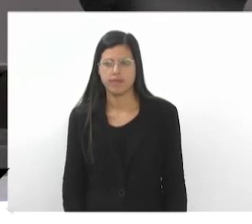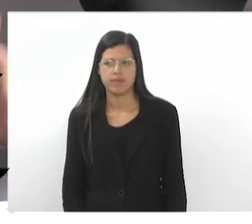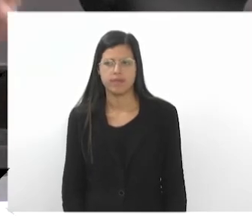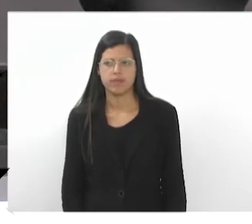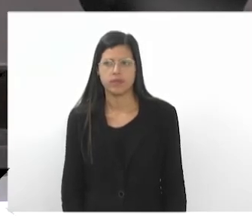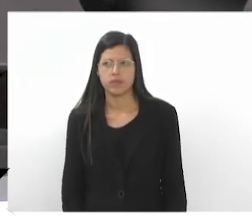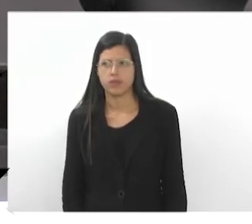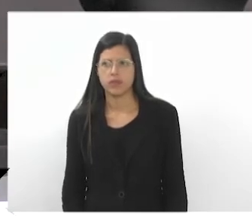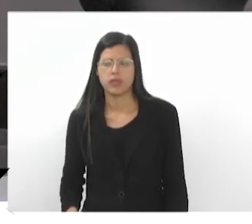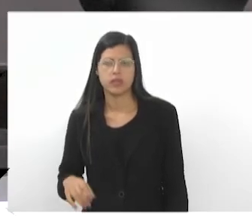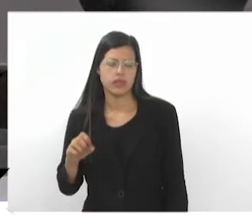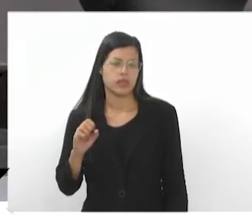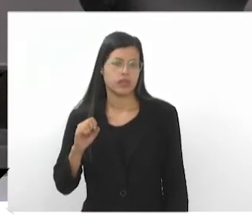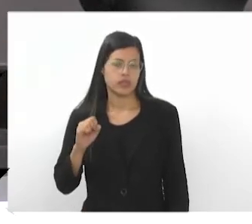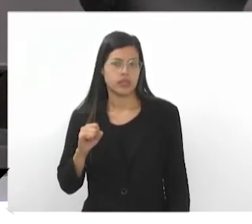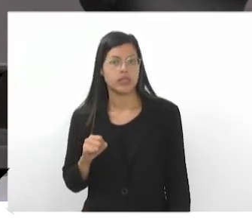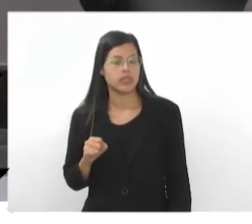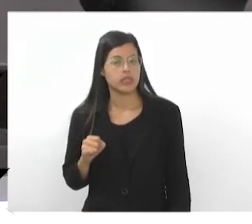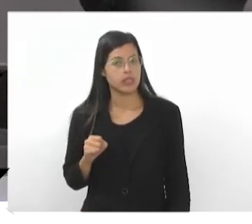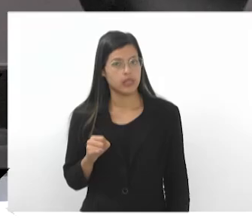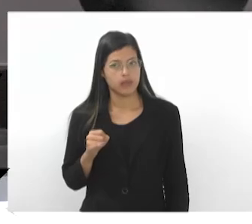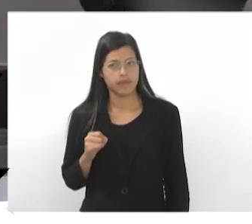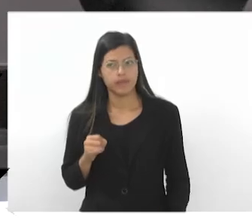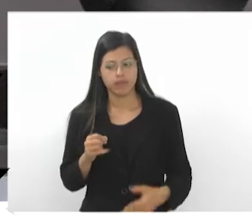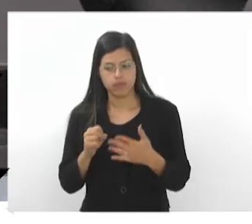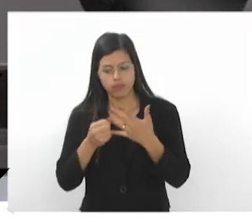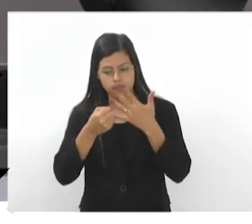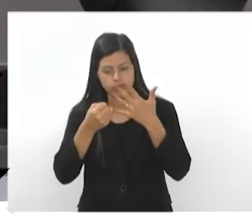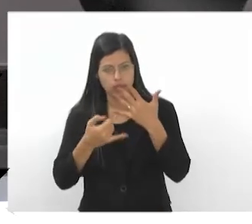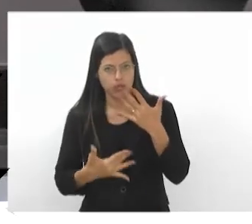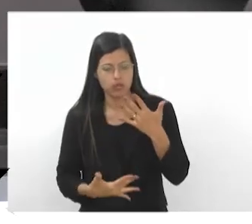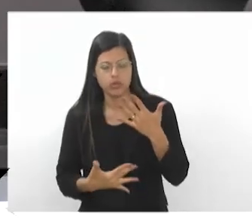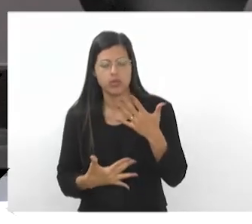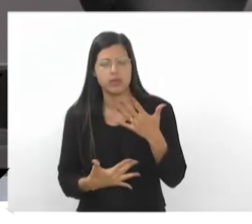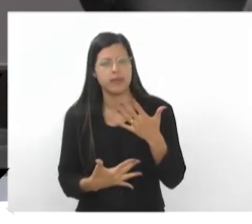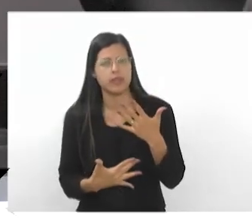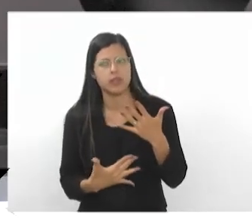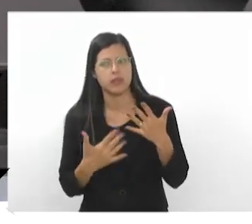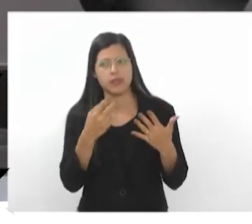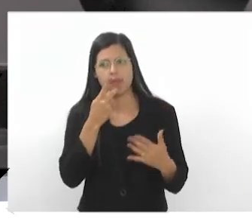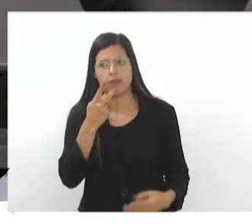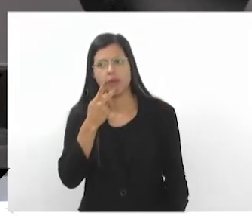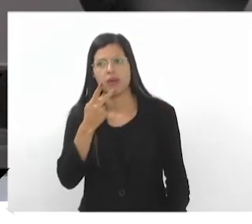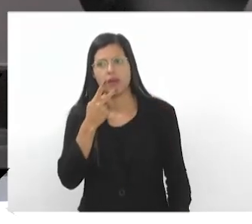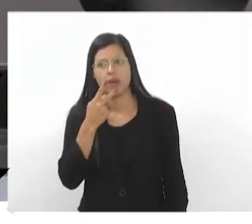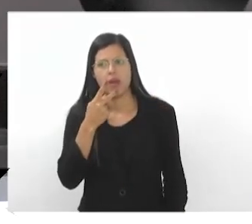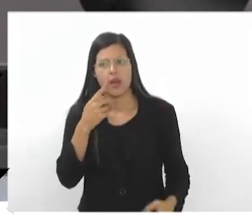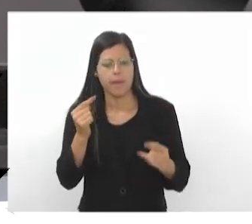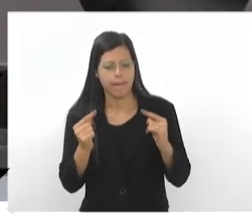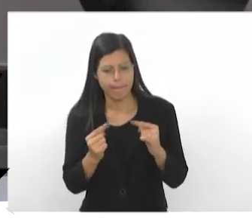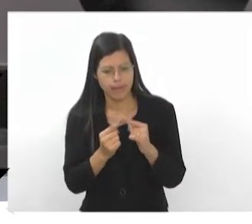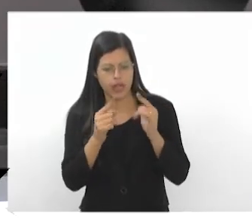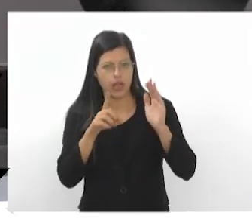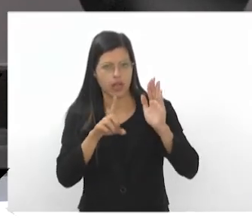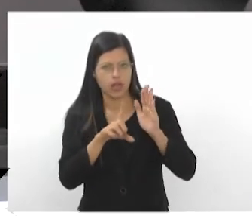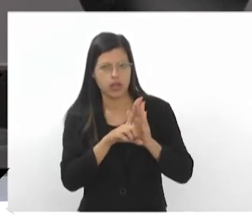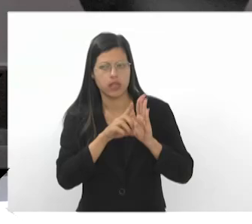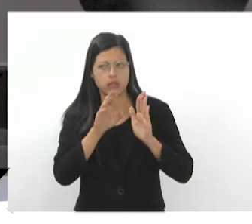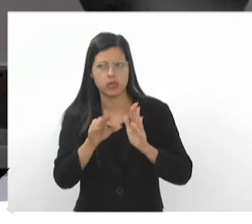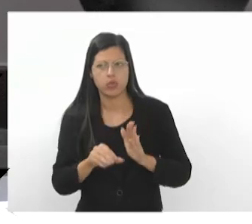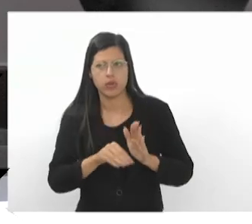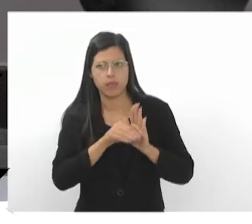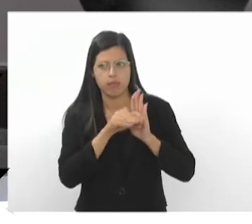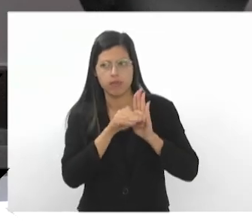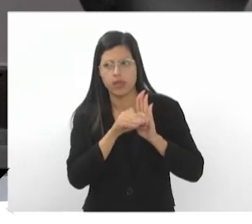Vossa Excelência, pela justificativa, disser assim, pela legalidade, com